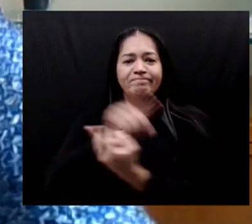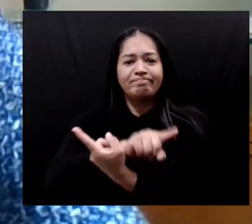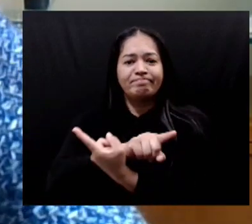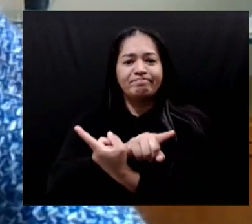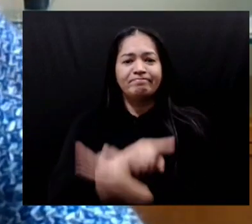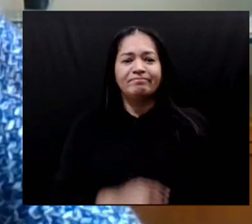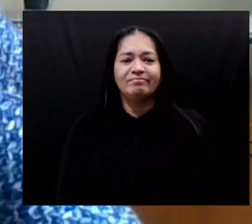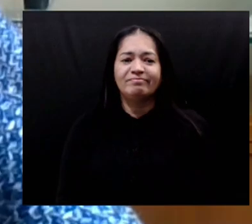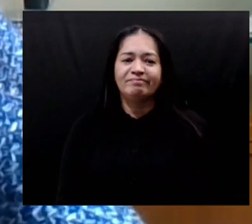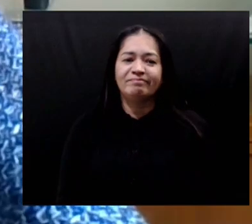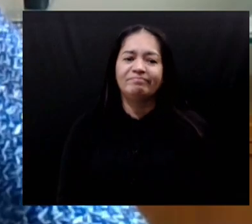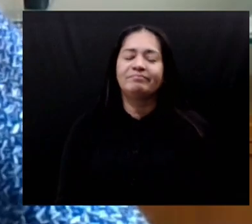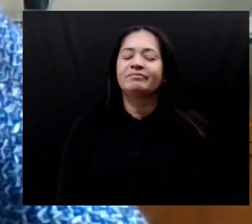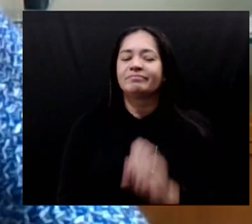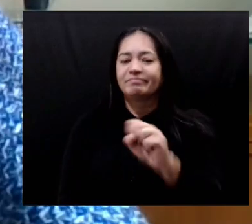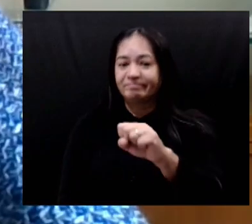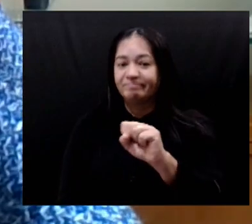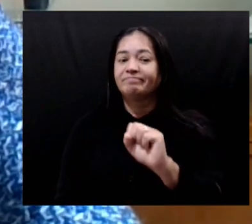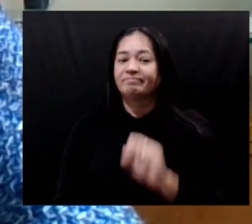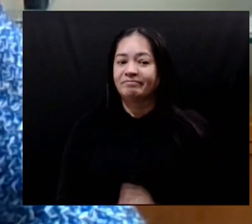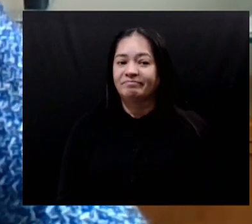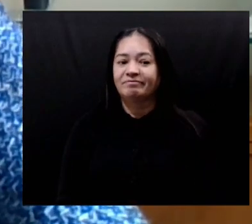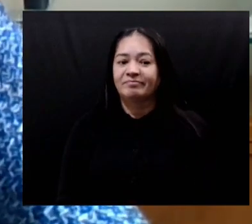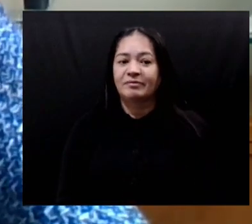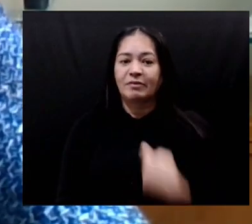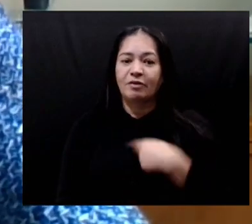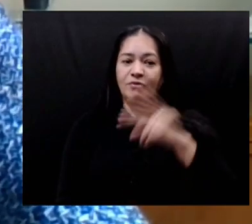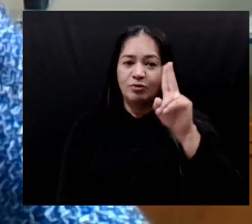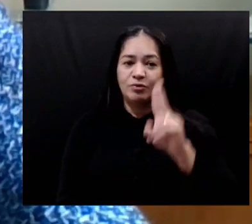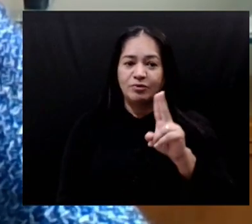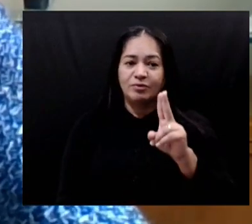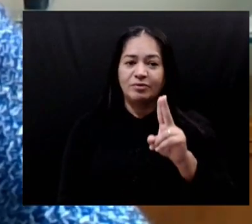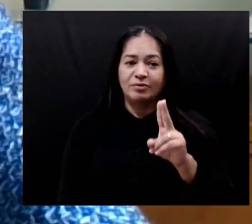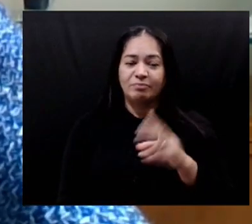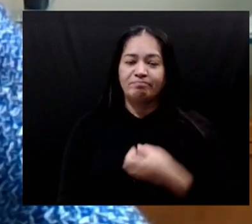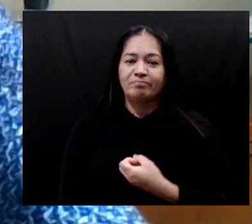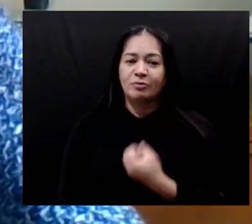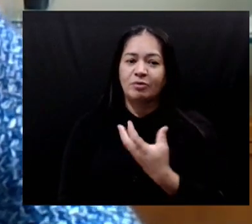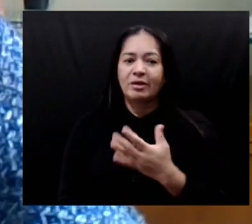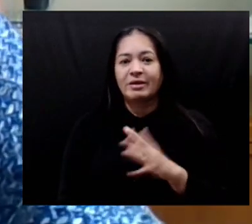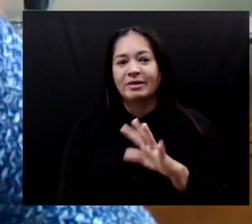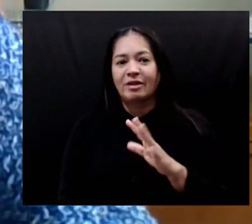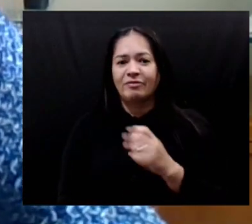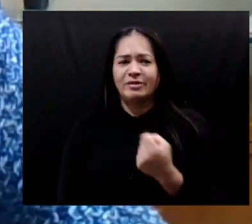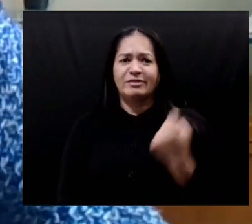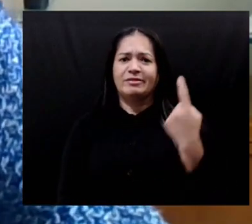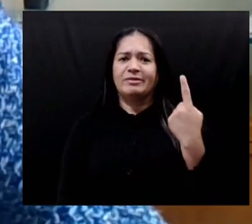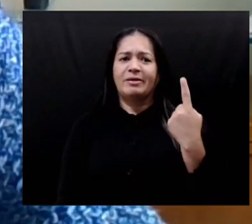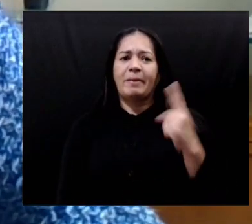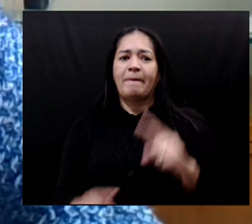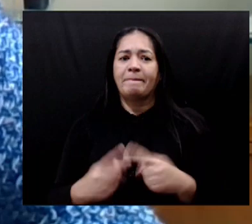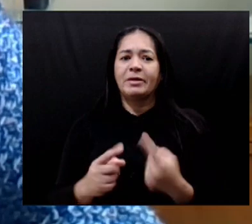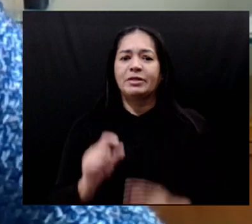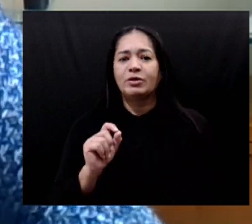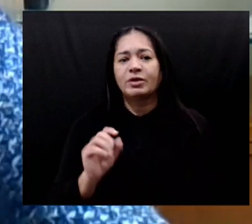Vai. Eu vou usar uma expressão aqui que talvez seja um pouco estranha, mas é o que acontece com a